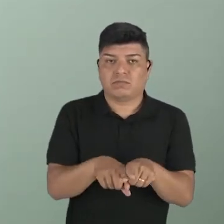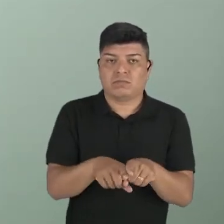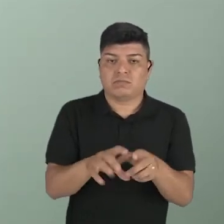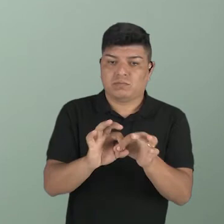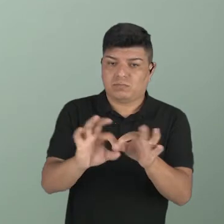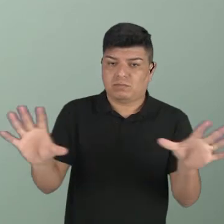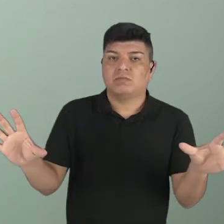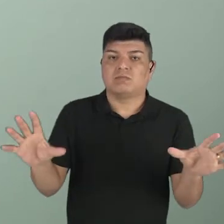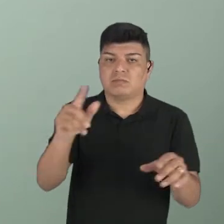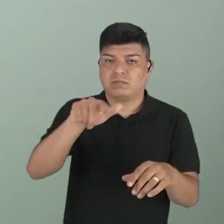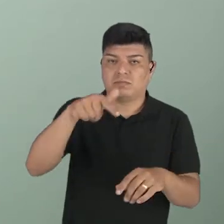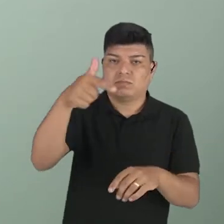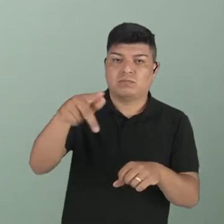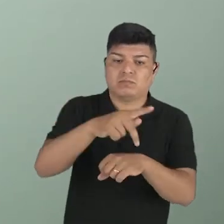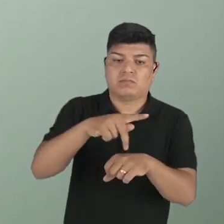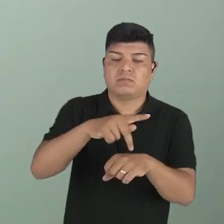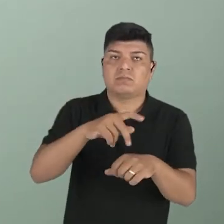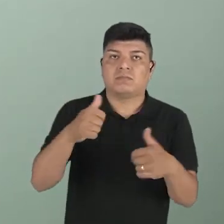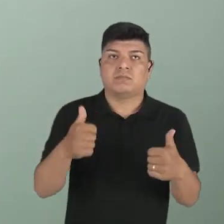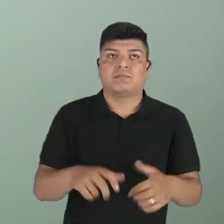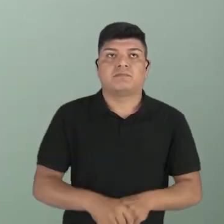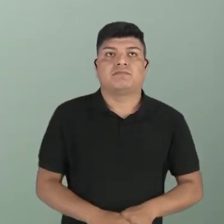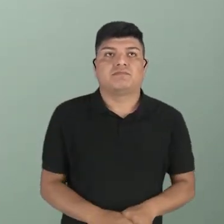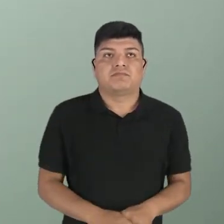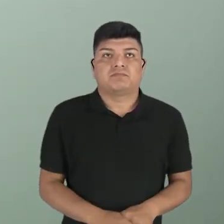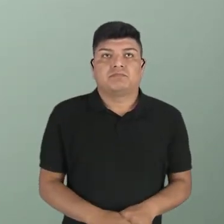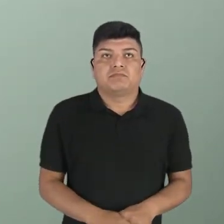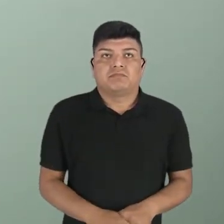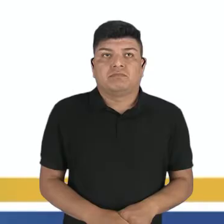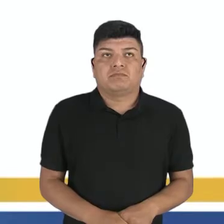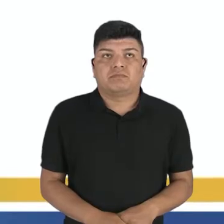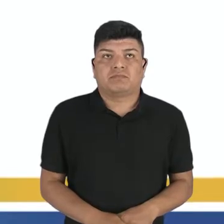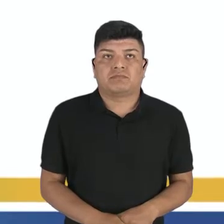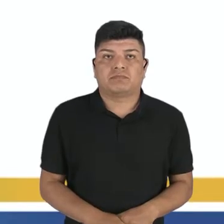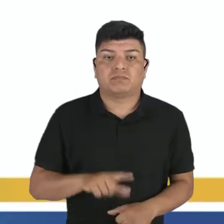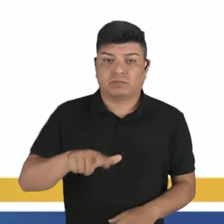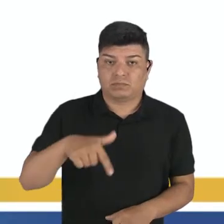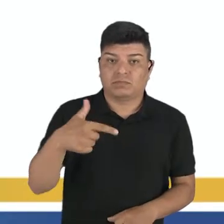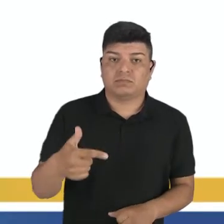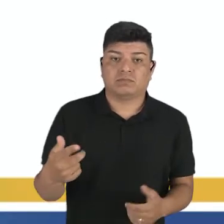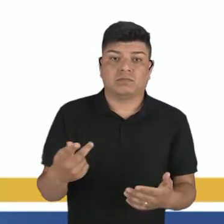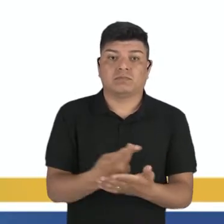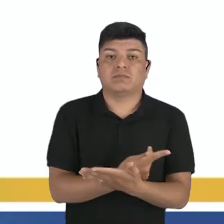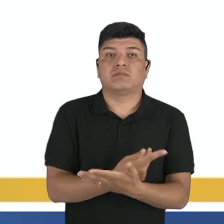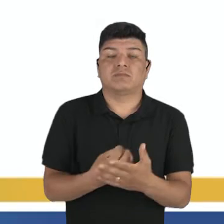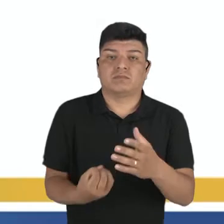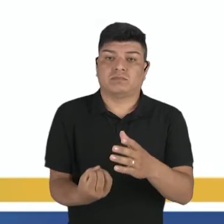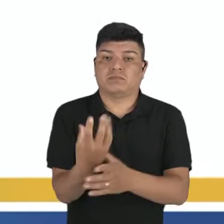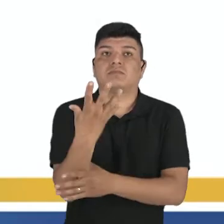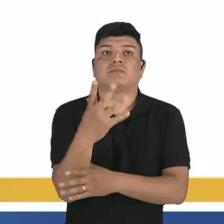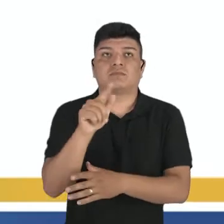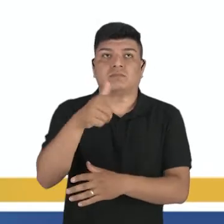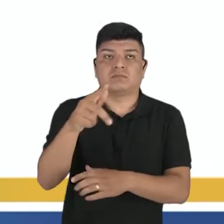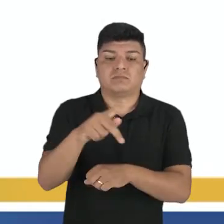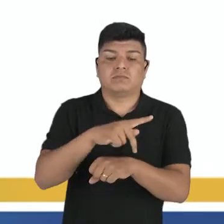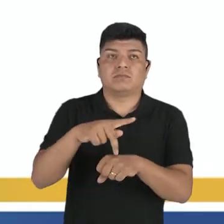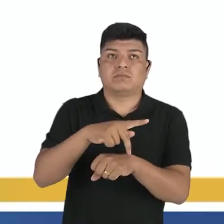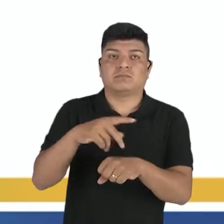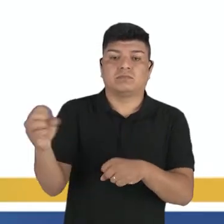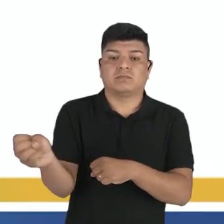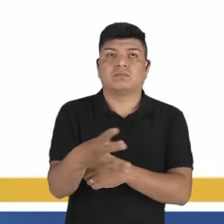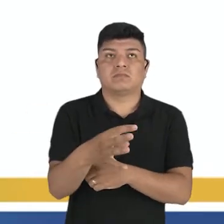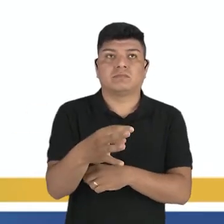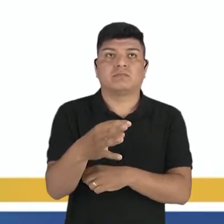acabou cedendo para as transnacionais, tá bom? Aí, depois desse período aí, surgem outros países considerados novos